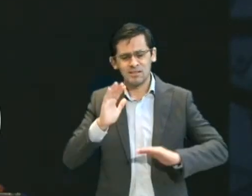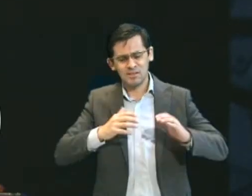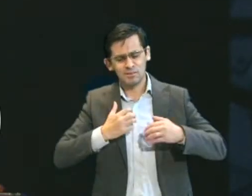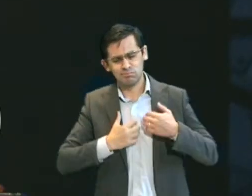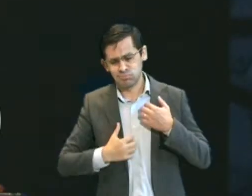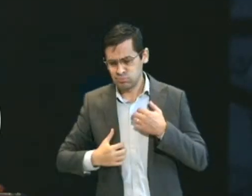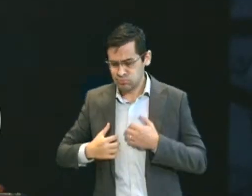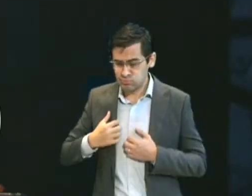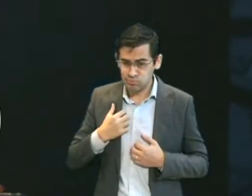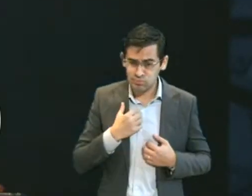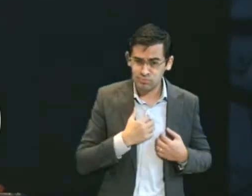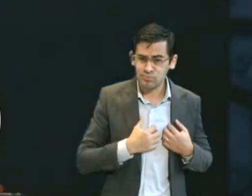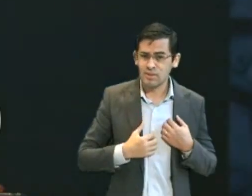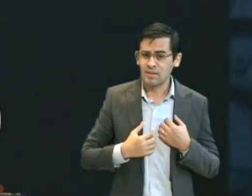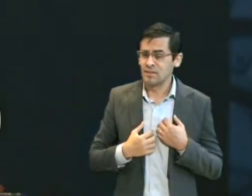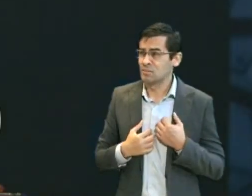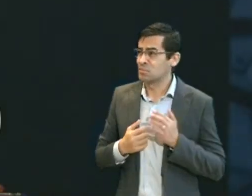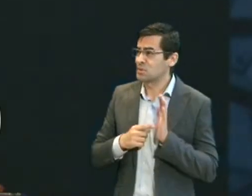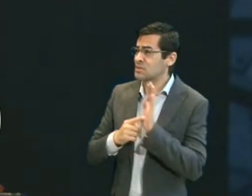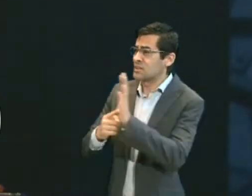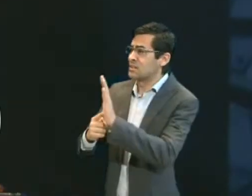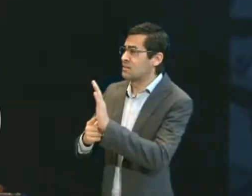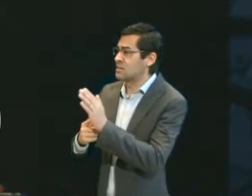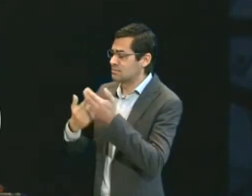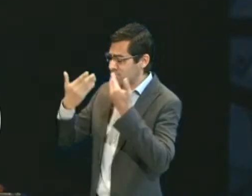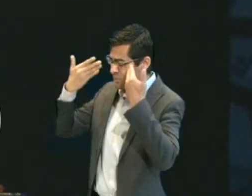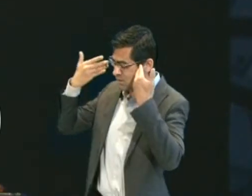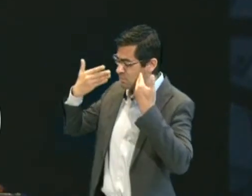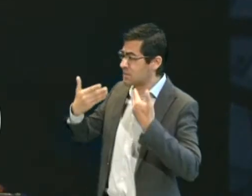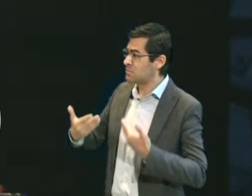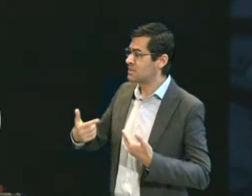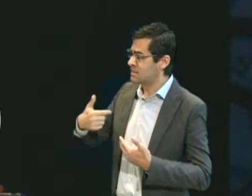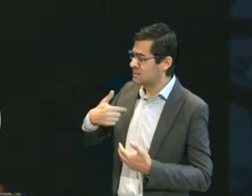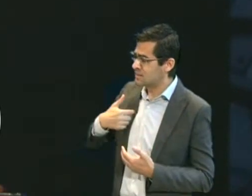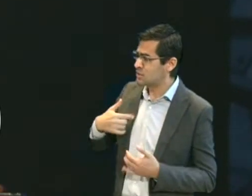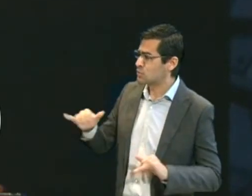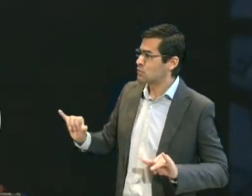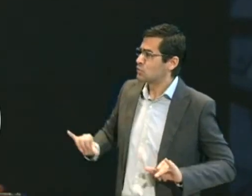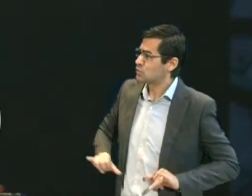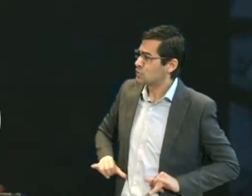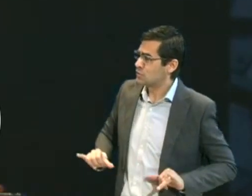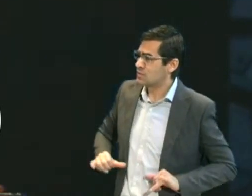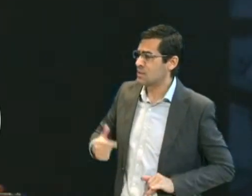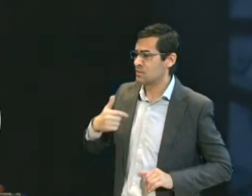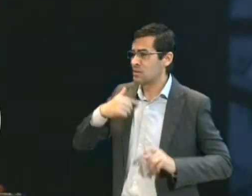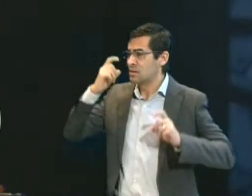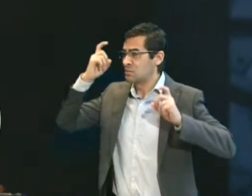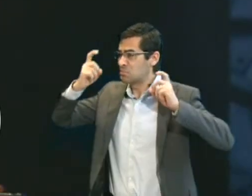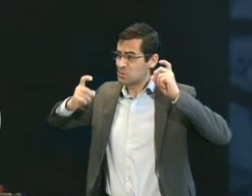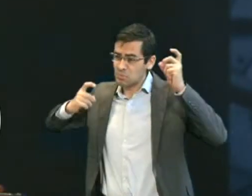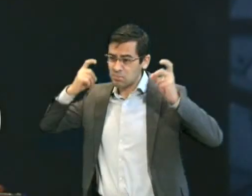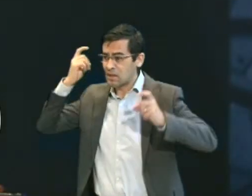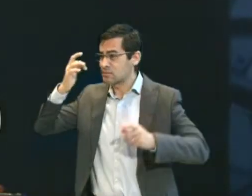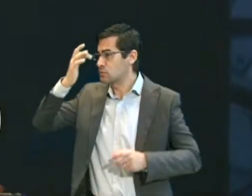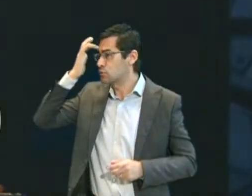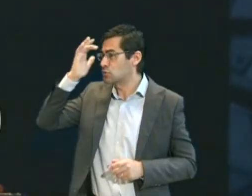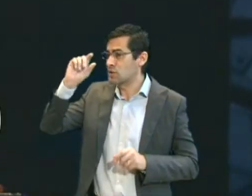Comece a dizer: Pai, é isso. Eu estou pesado, eu estou preocupado, eu não sei por onde